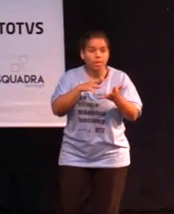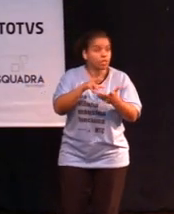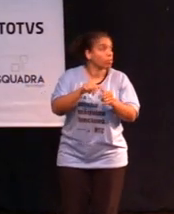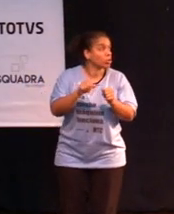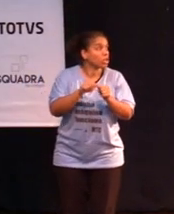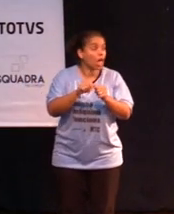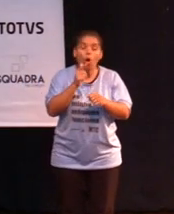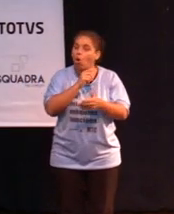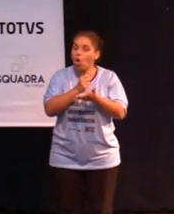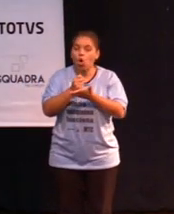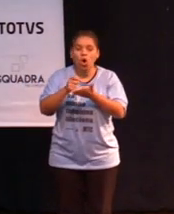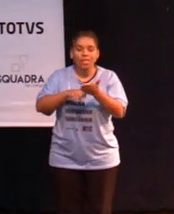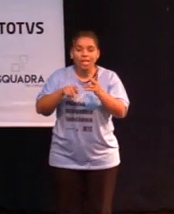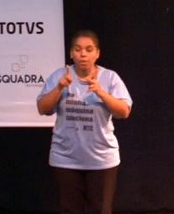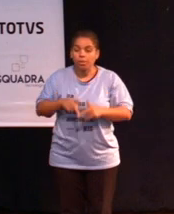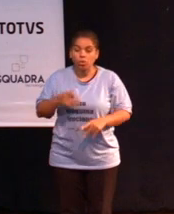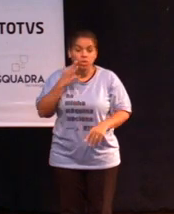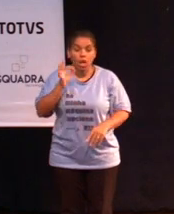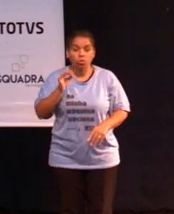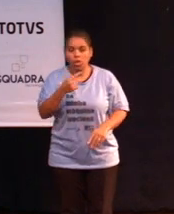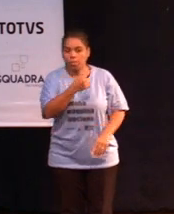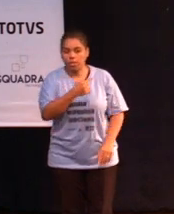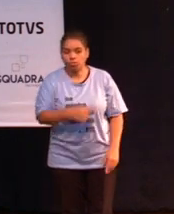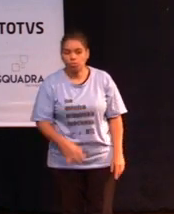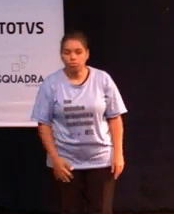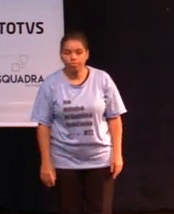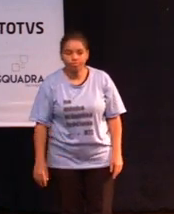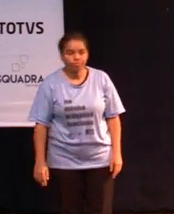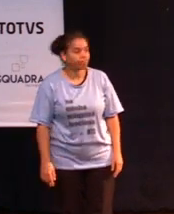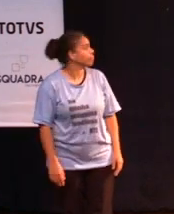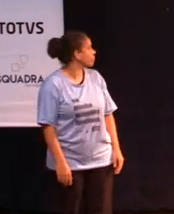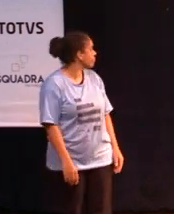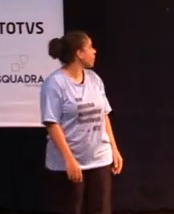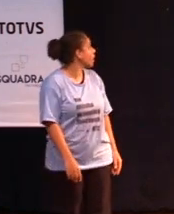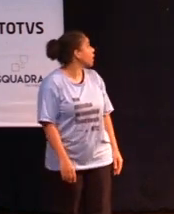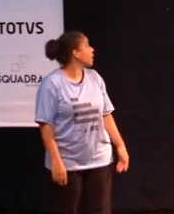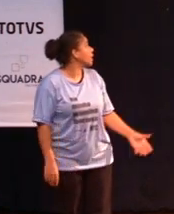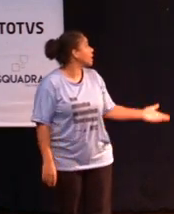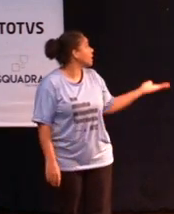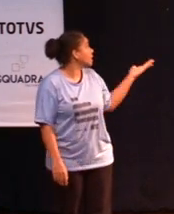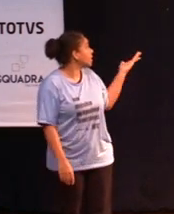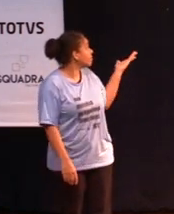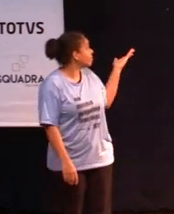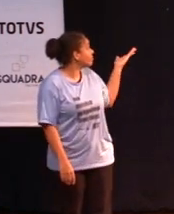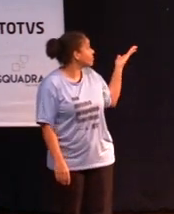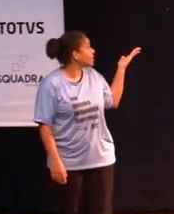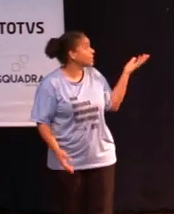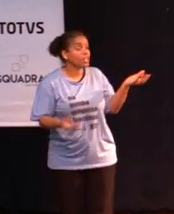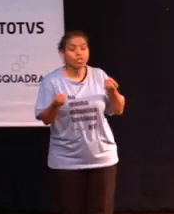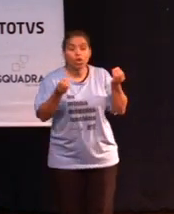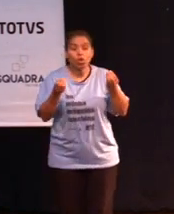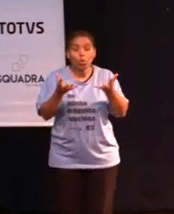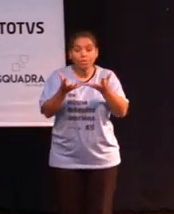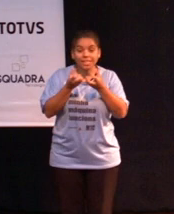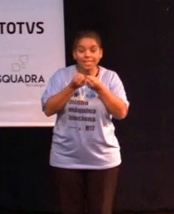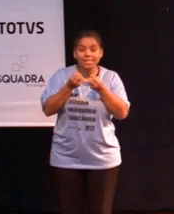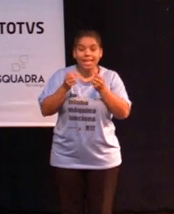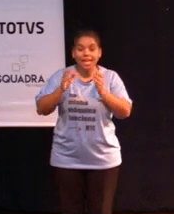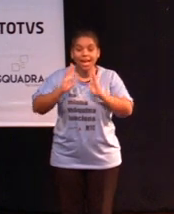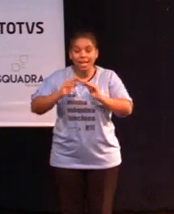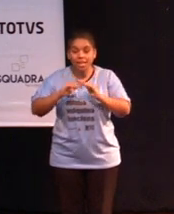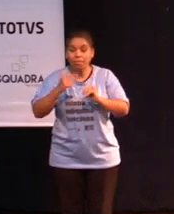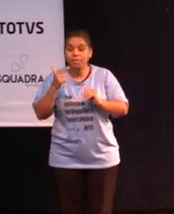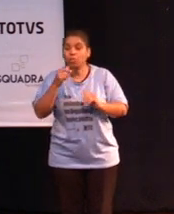faz não contrata mais pessoas que não saibam isso né não tem como você atender a demanda e nem padronização em